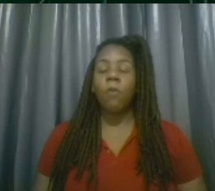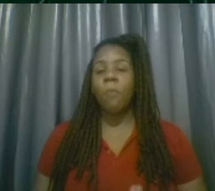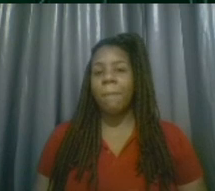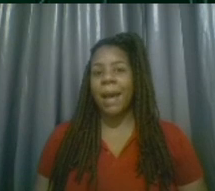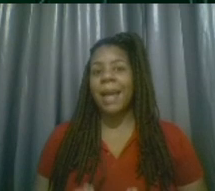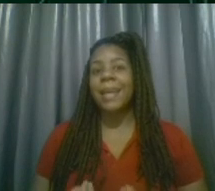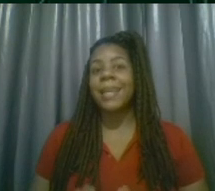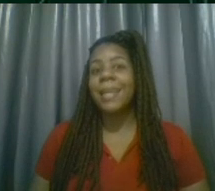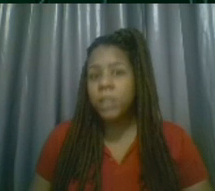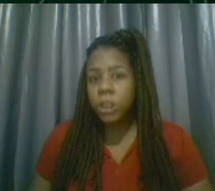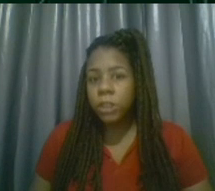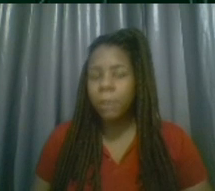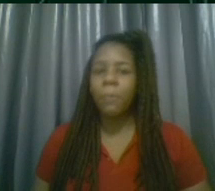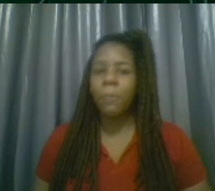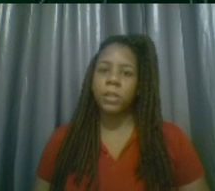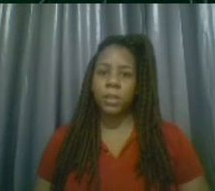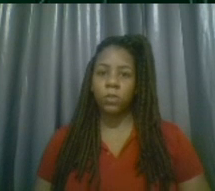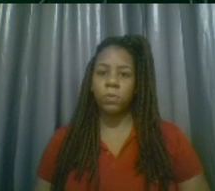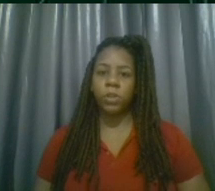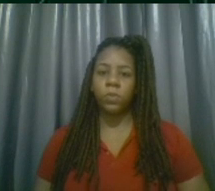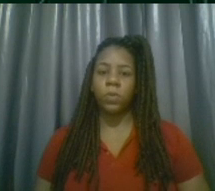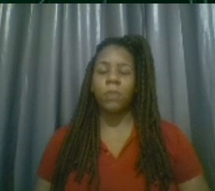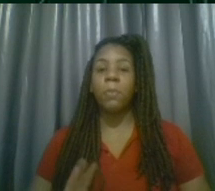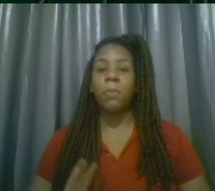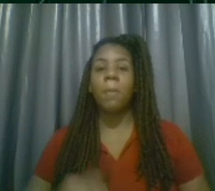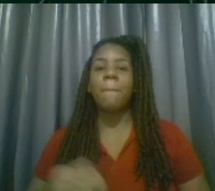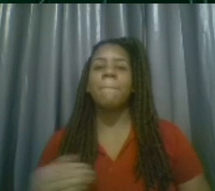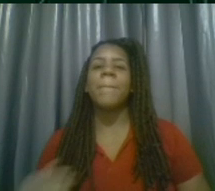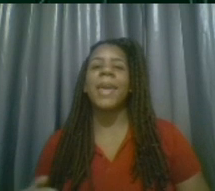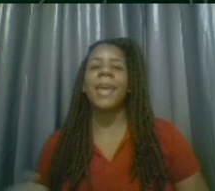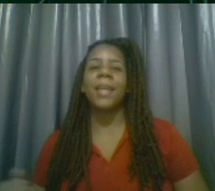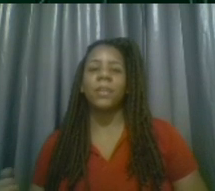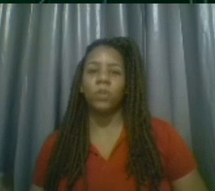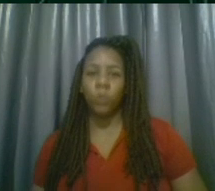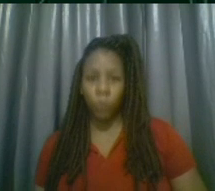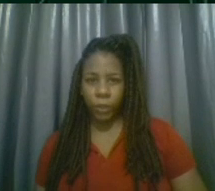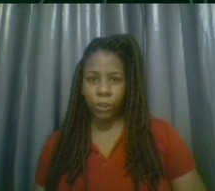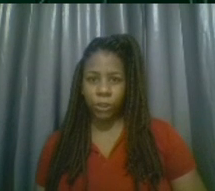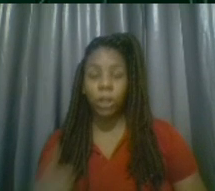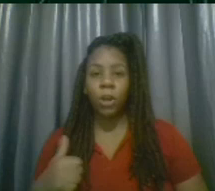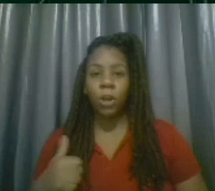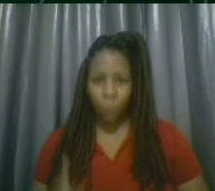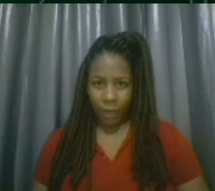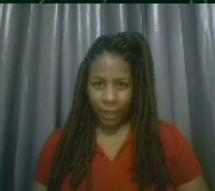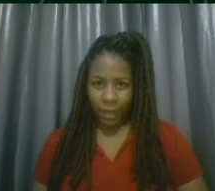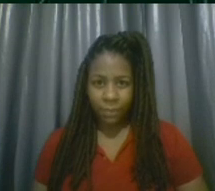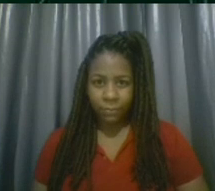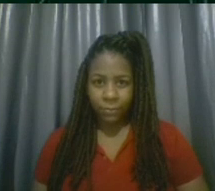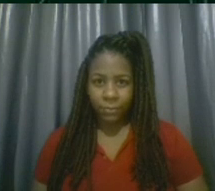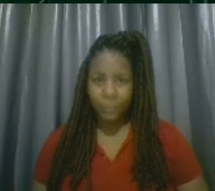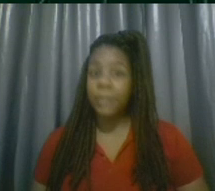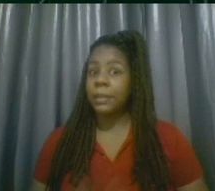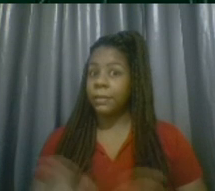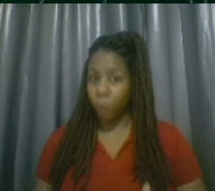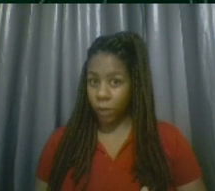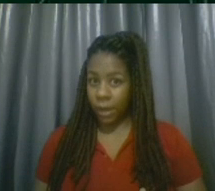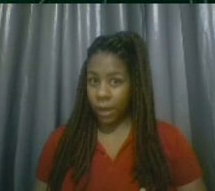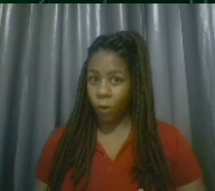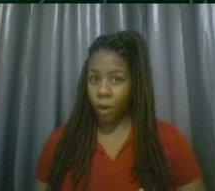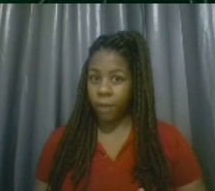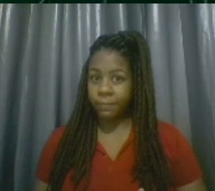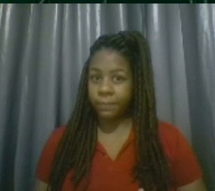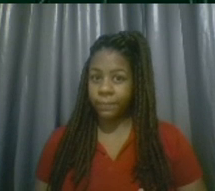E o mais pode ser substituído por menos, ok? Ficou